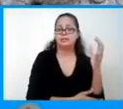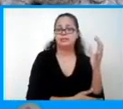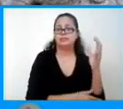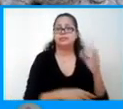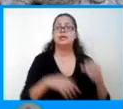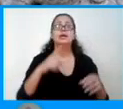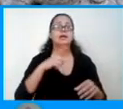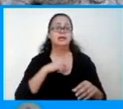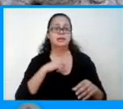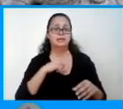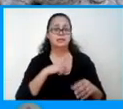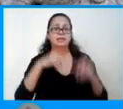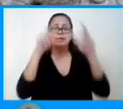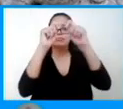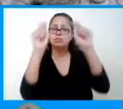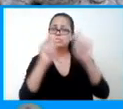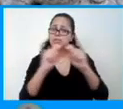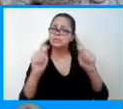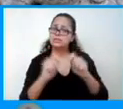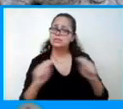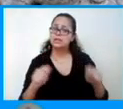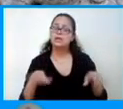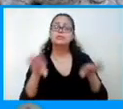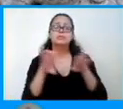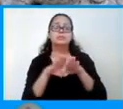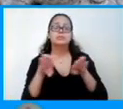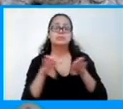também, sendo aí,